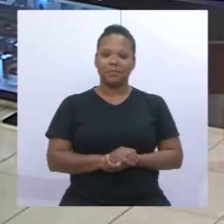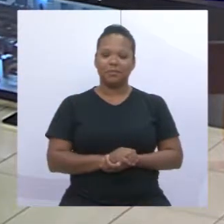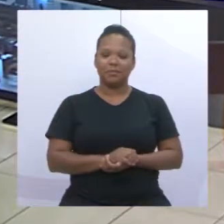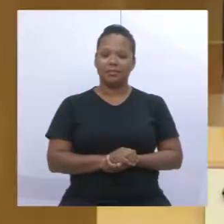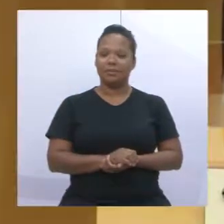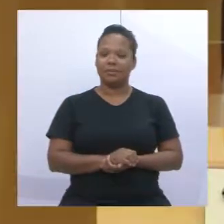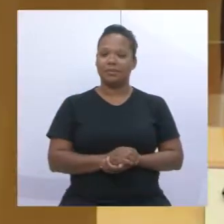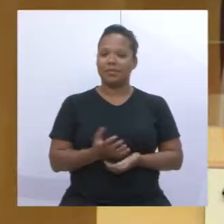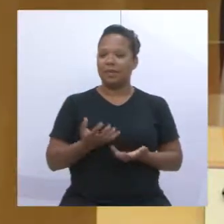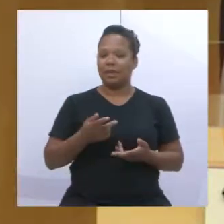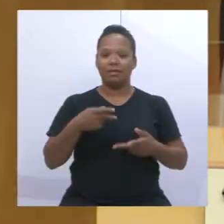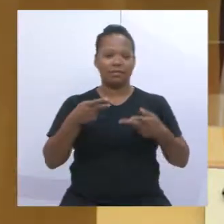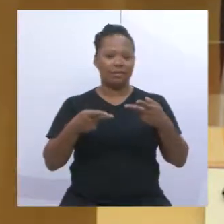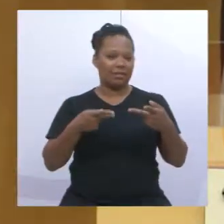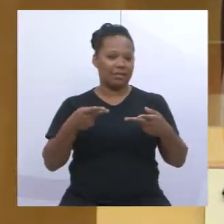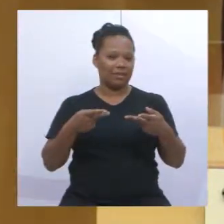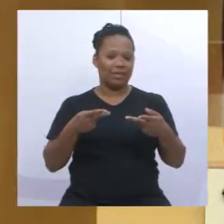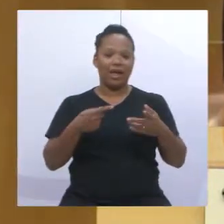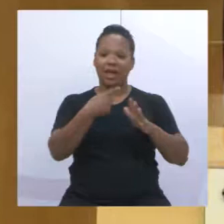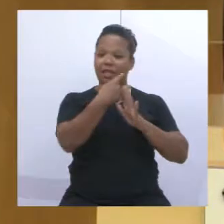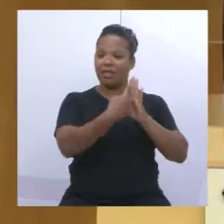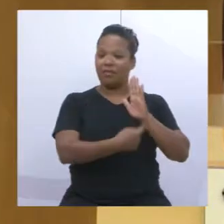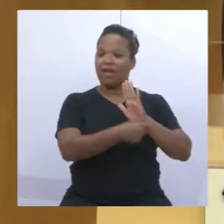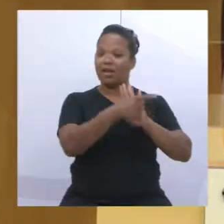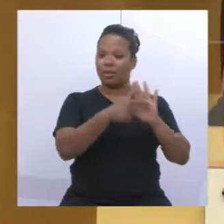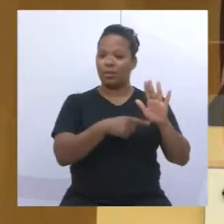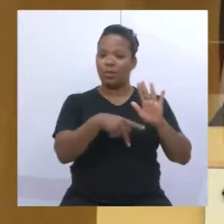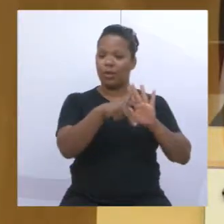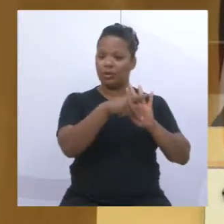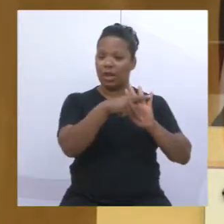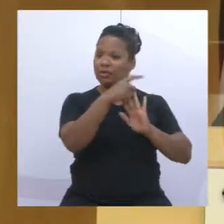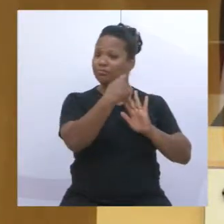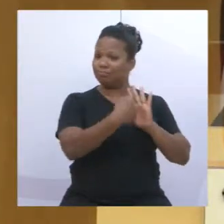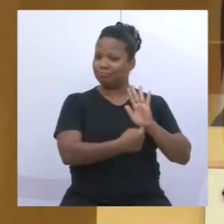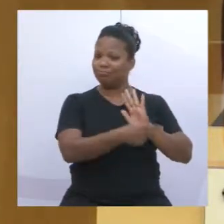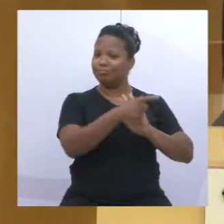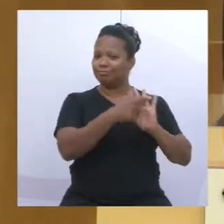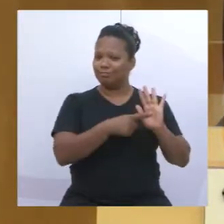Quero falar aqui sobre o veto desse nosso projeto.